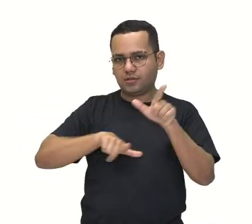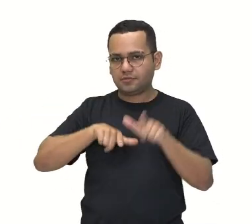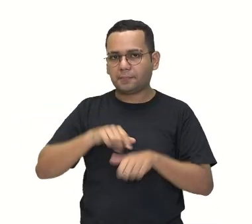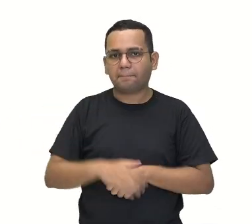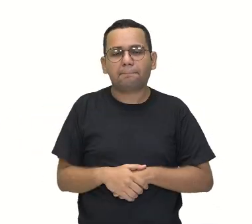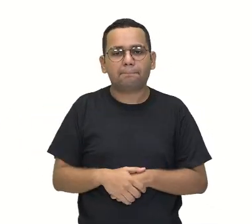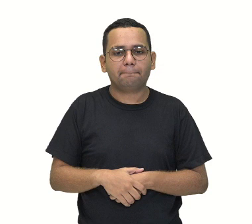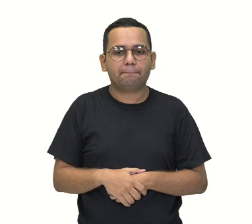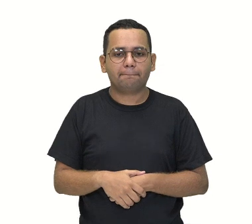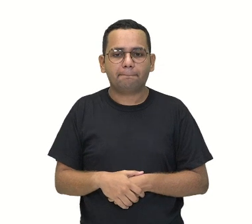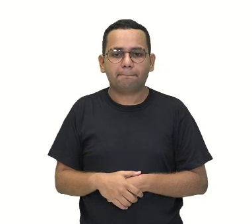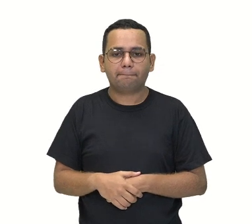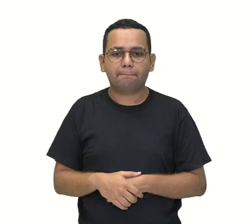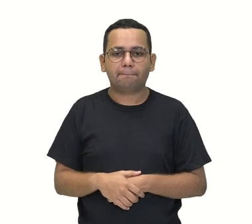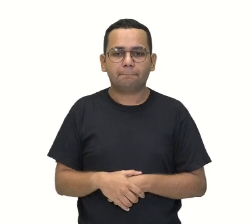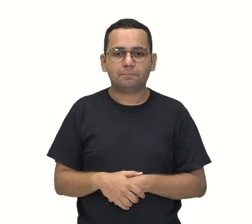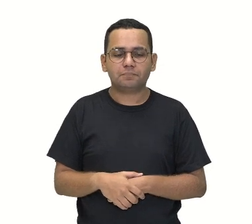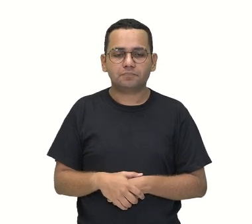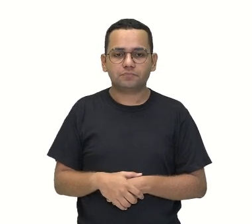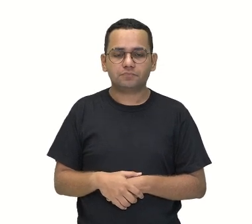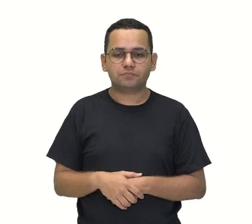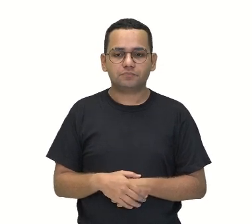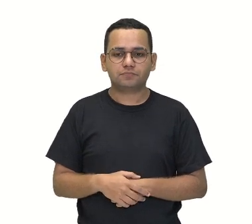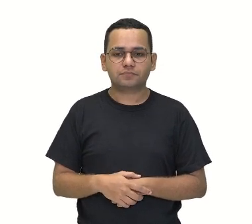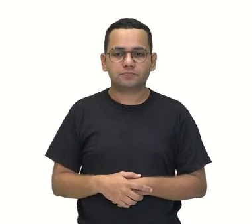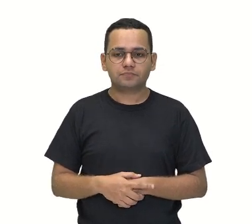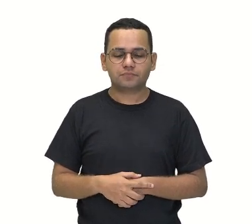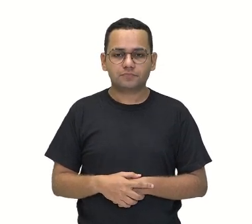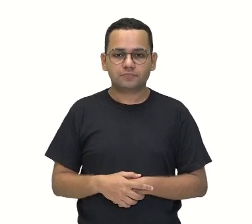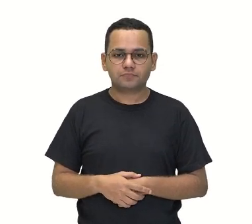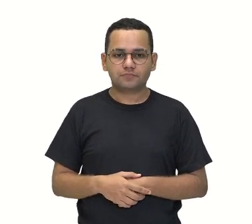tá? Então, olhando para a